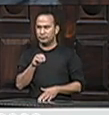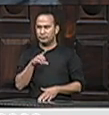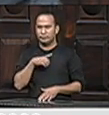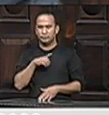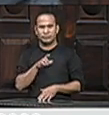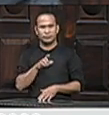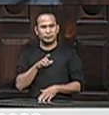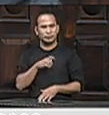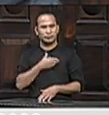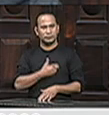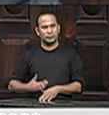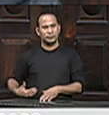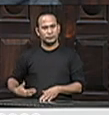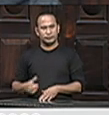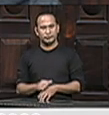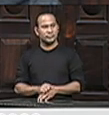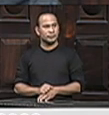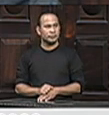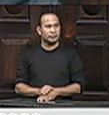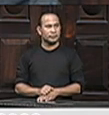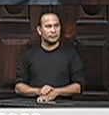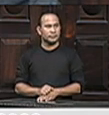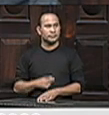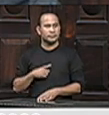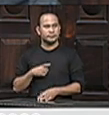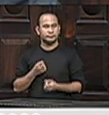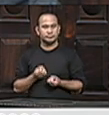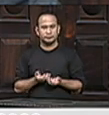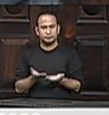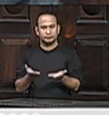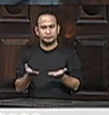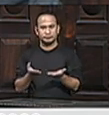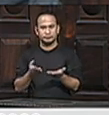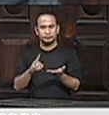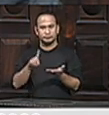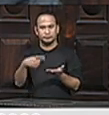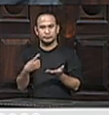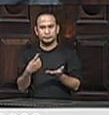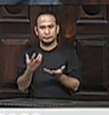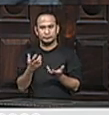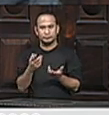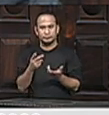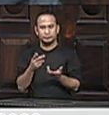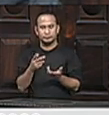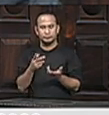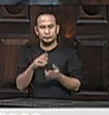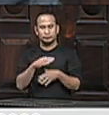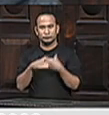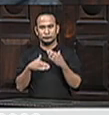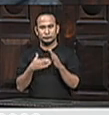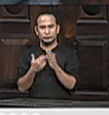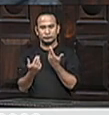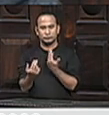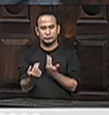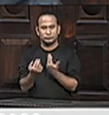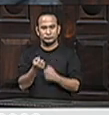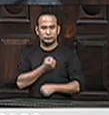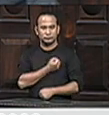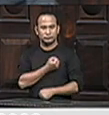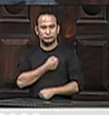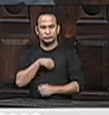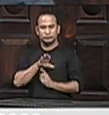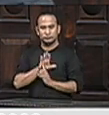governo, às entidades de empregadores e às entidades de empregados, todas com igual número de